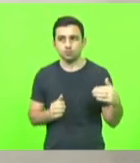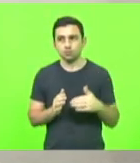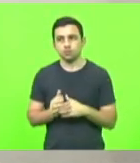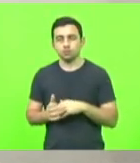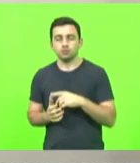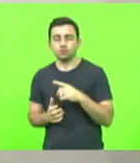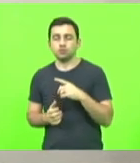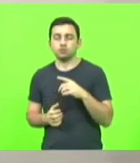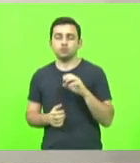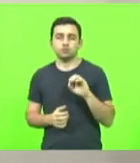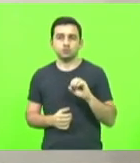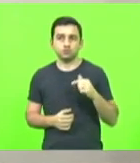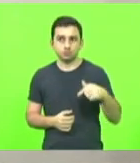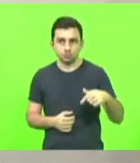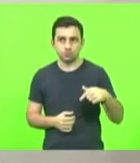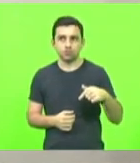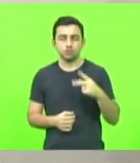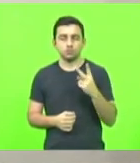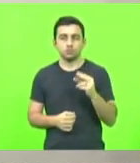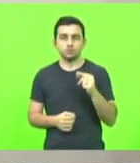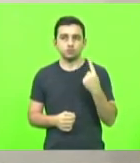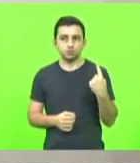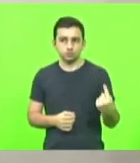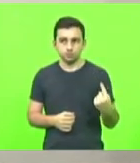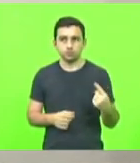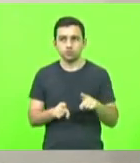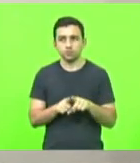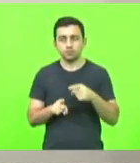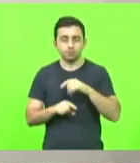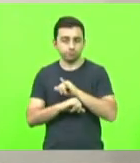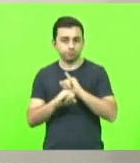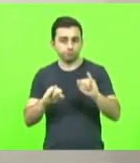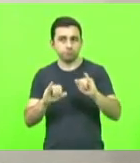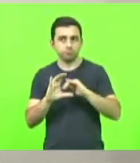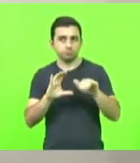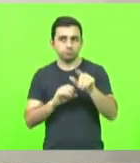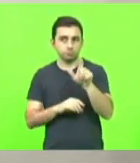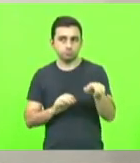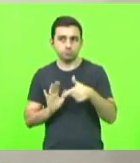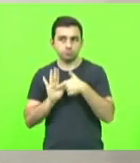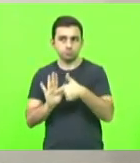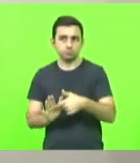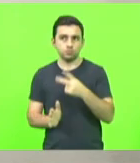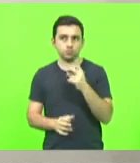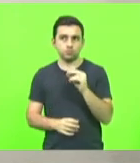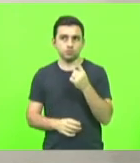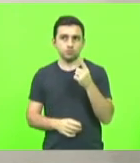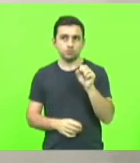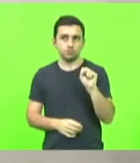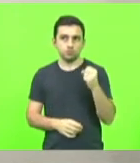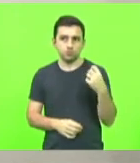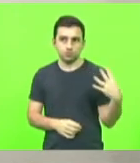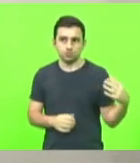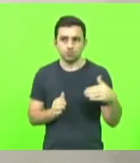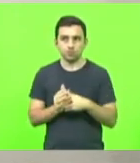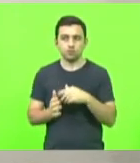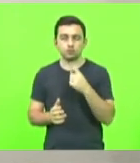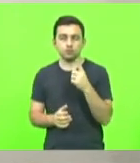a 1907/2021 e comunicou que encaminhará aos destinatários as indicações números 2184